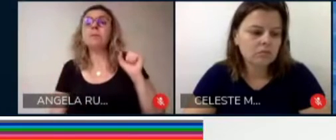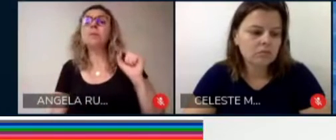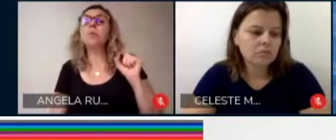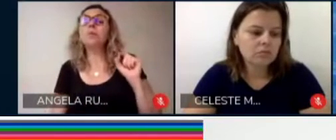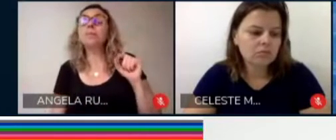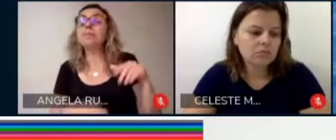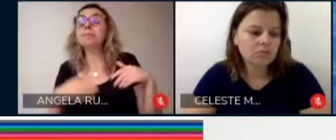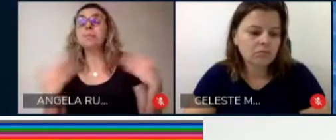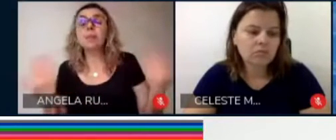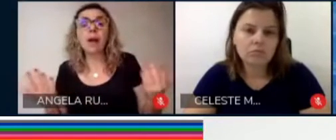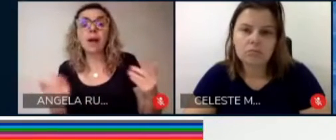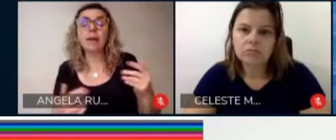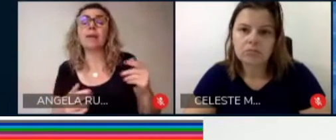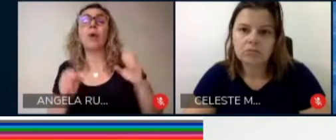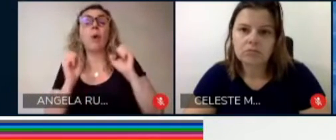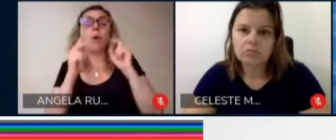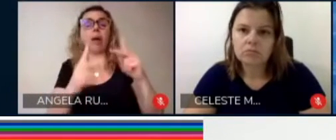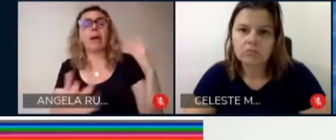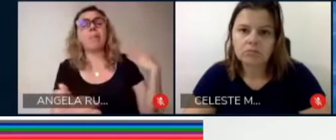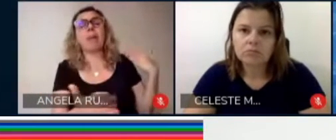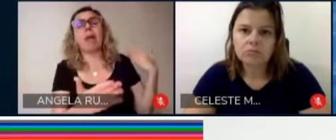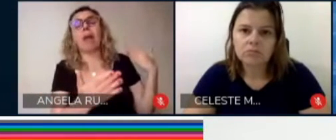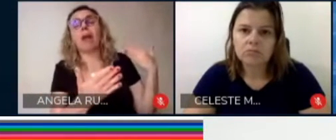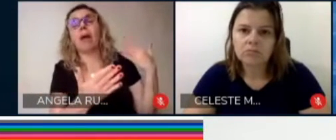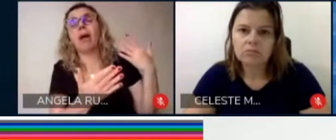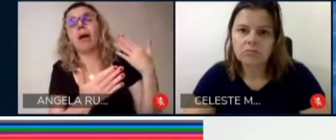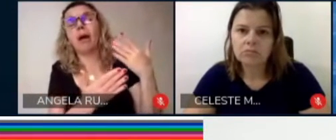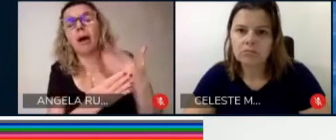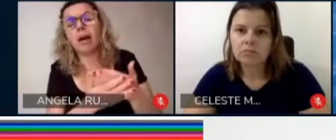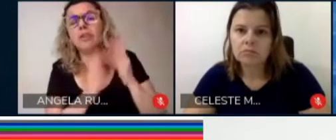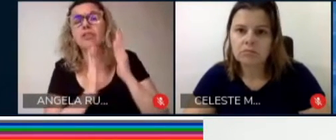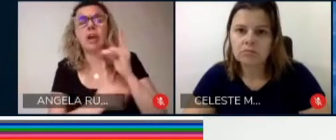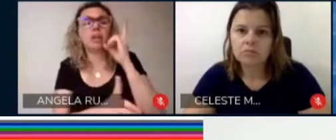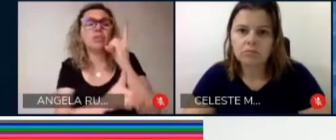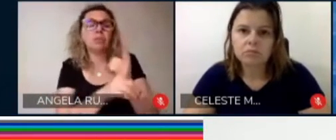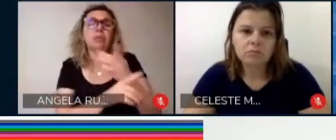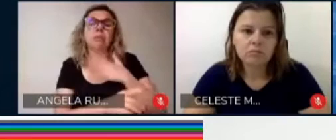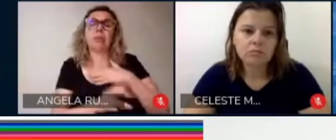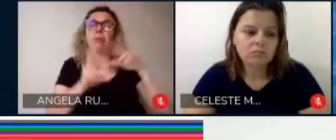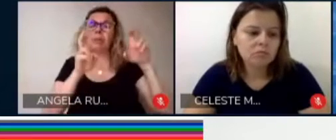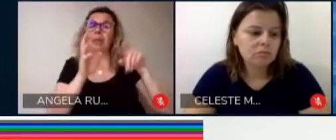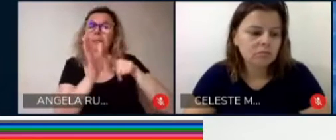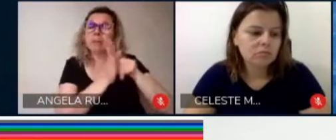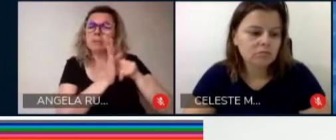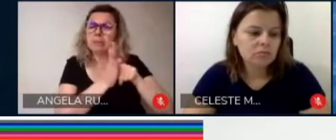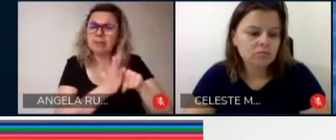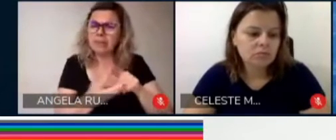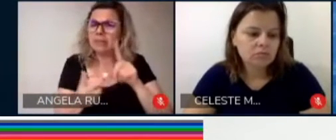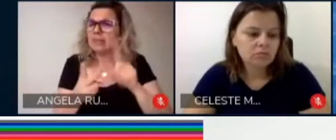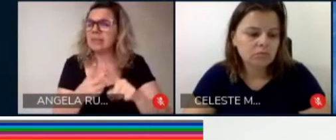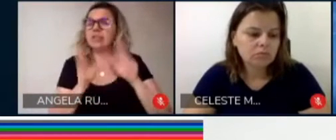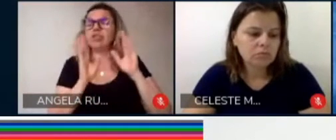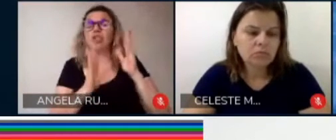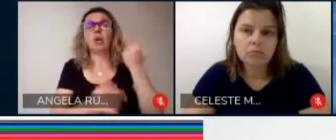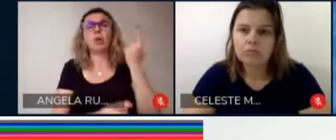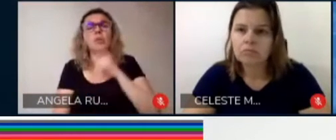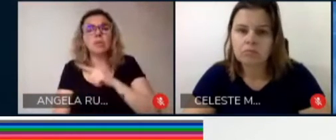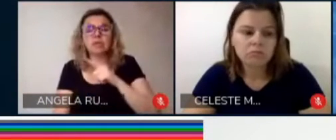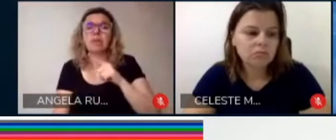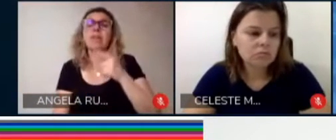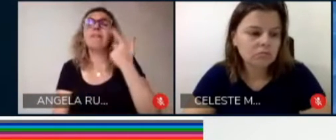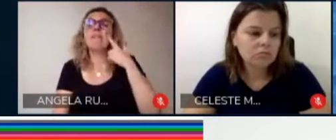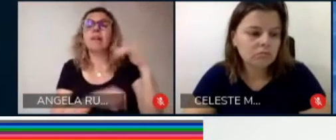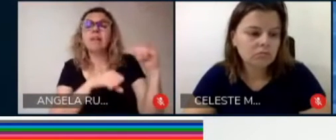E aí, passei por tudo isso, consegui identificar o meu tema de pesquisa, consegui identificar ali qual é a